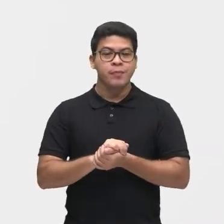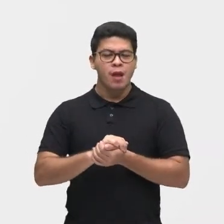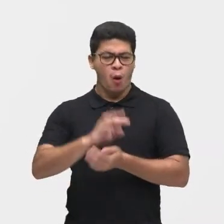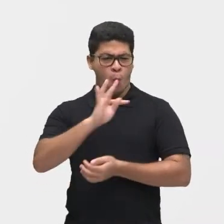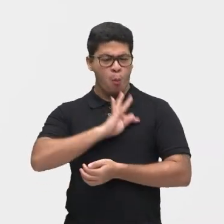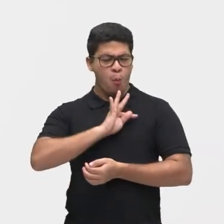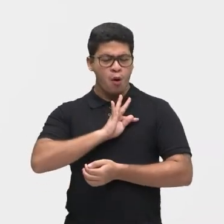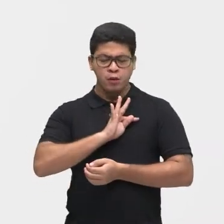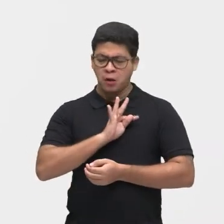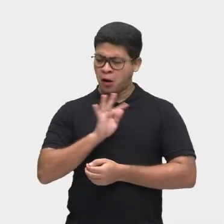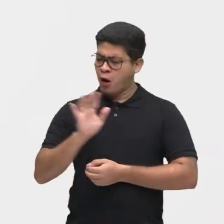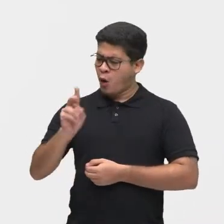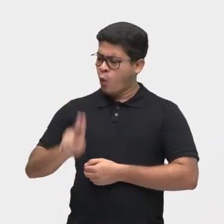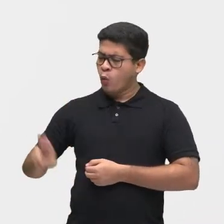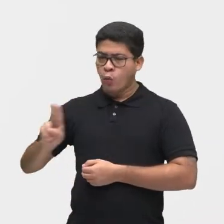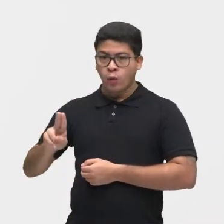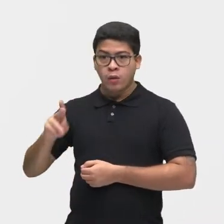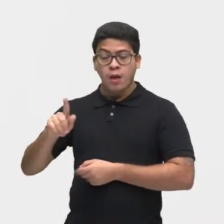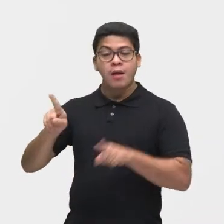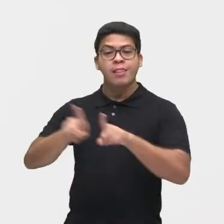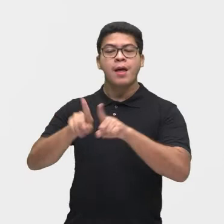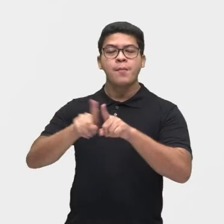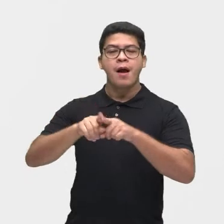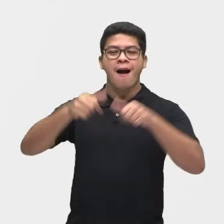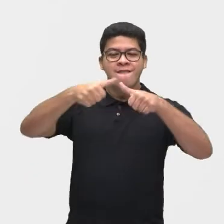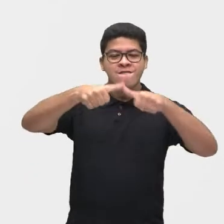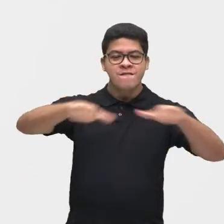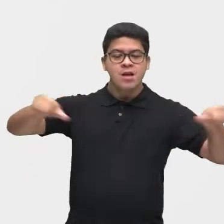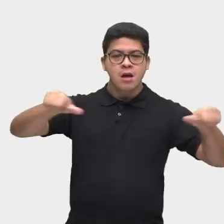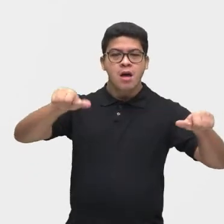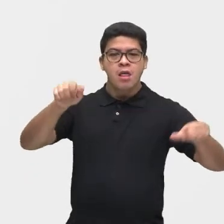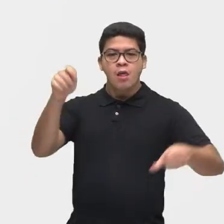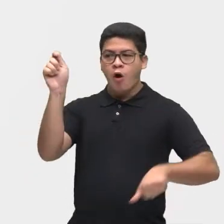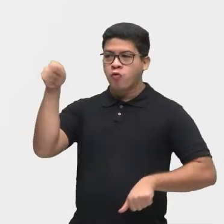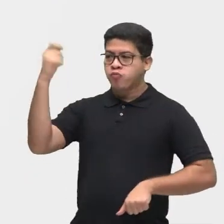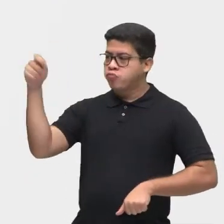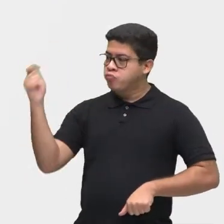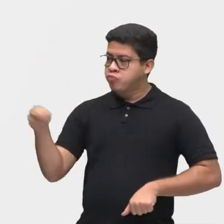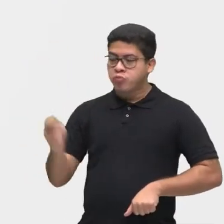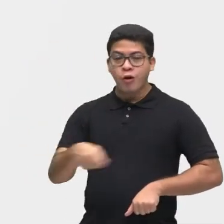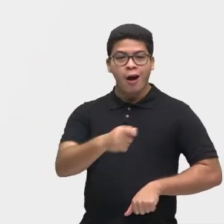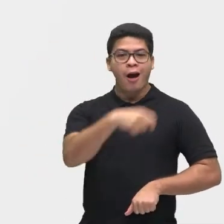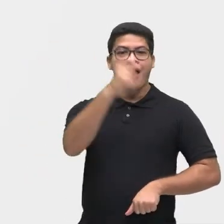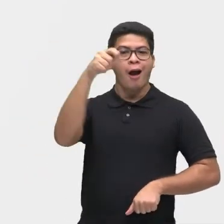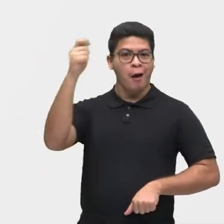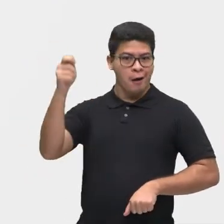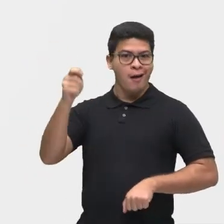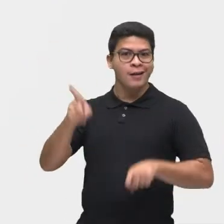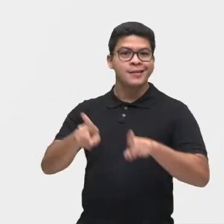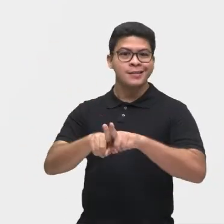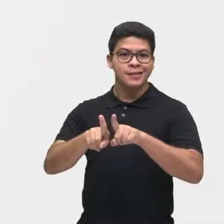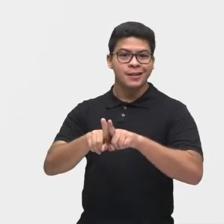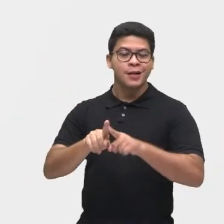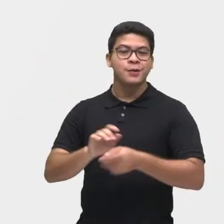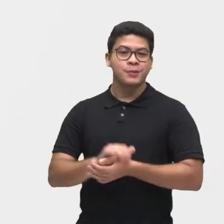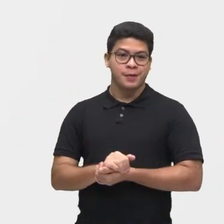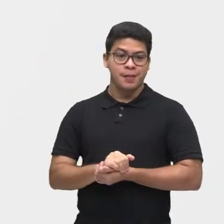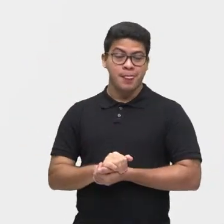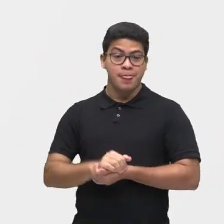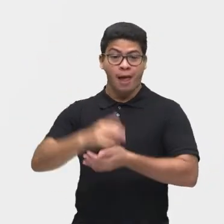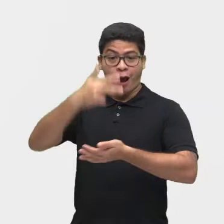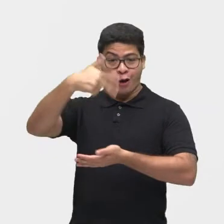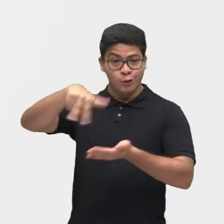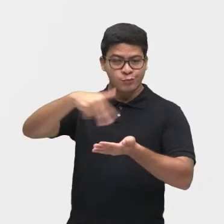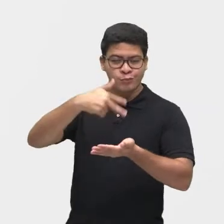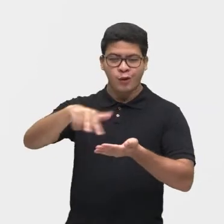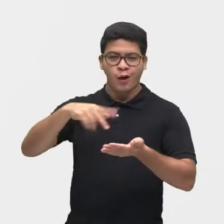está utilizando aí a fita, né, que é um dos aparelhos. Você deve ter visto muito isso aí em alguma apresentação de balé, ok? Ou até mesmo